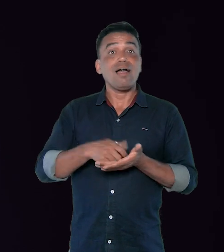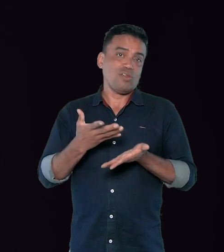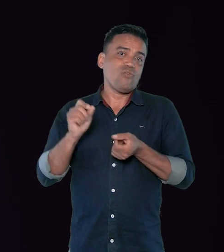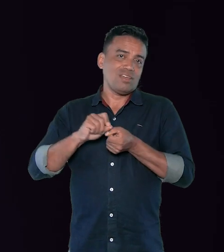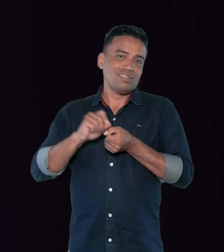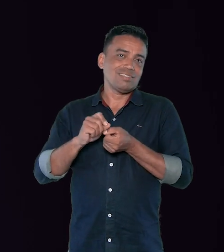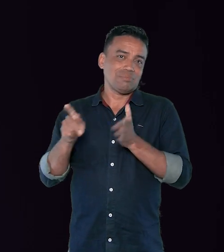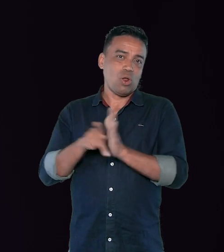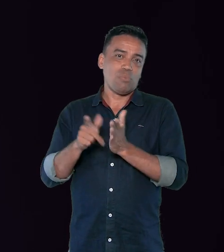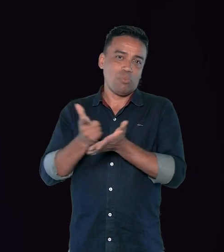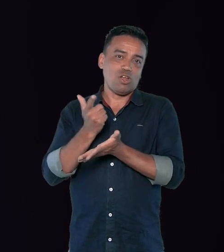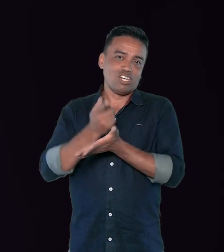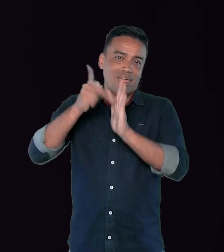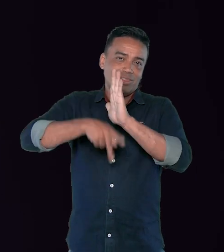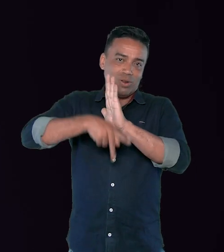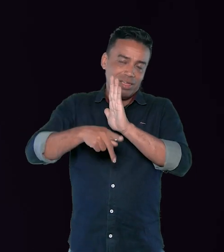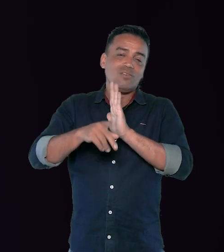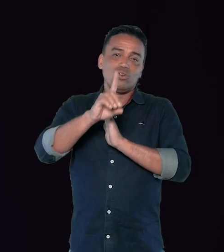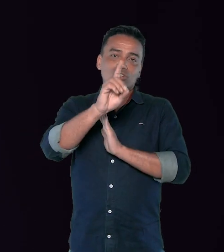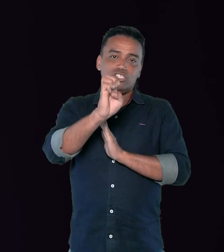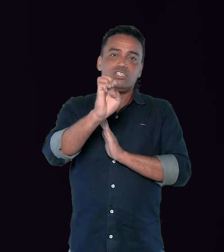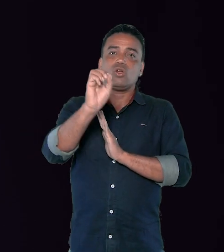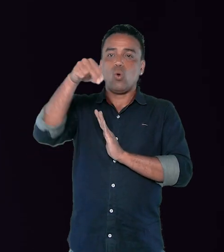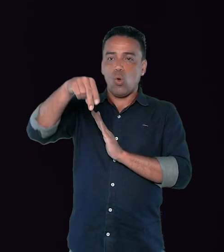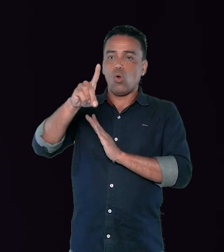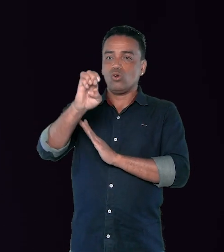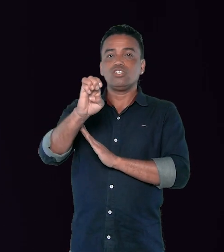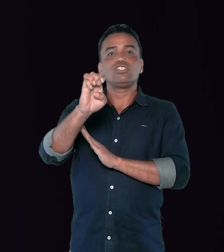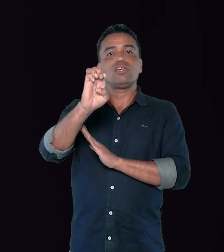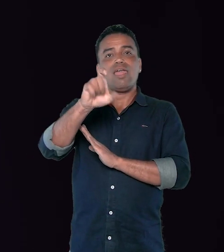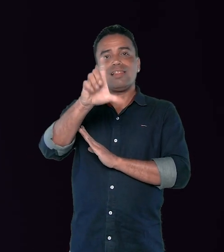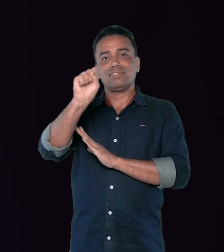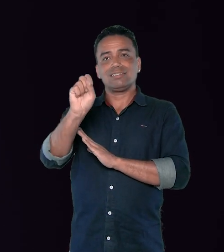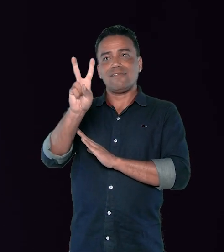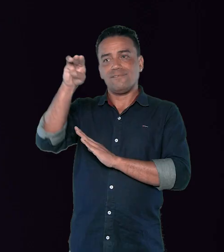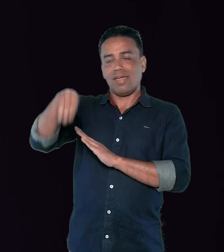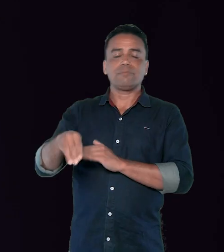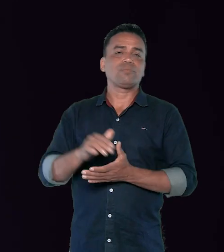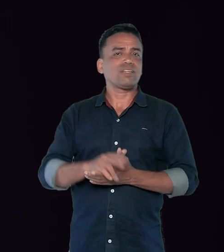Vêm. Então, é a história do Joaquim, um rapaz